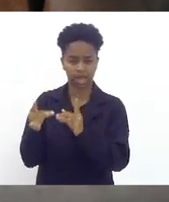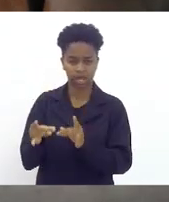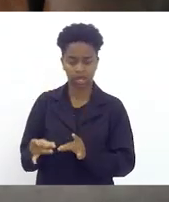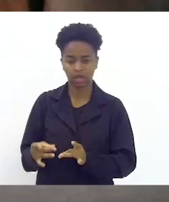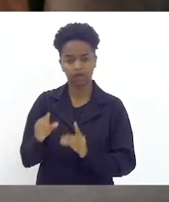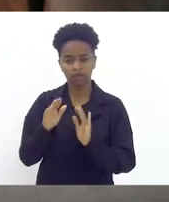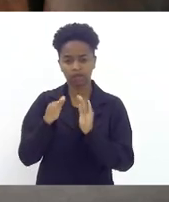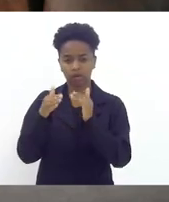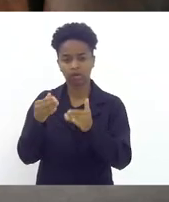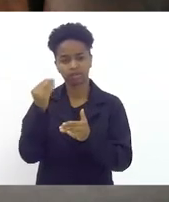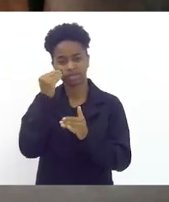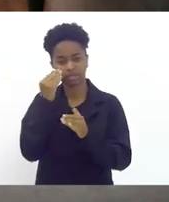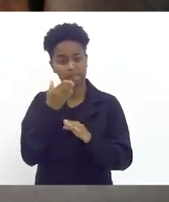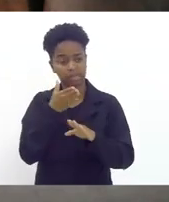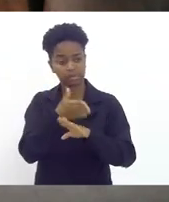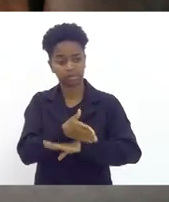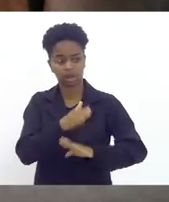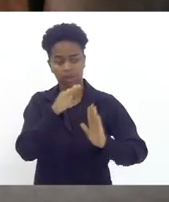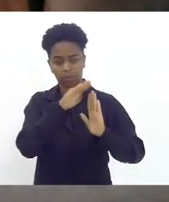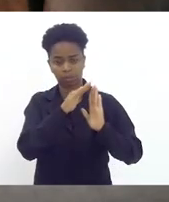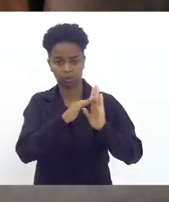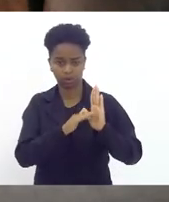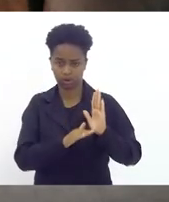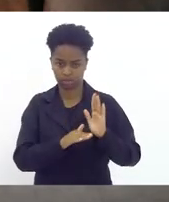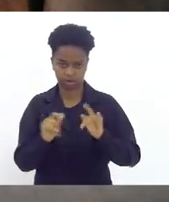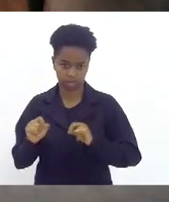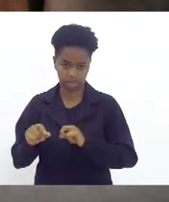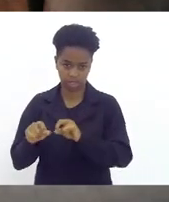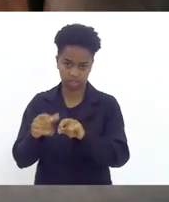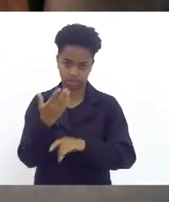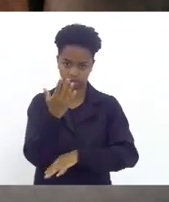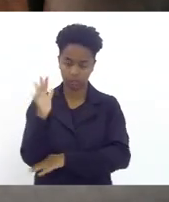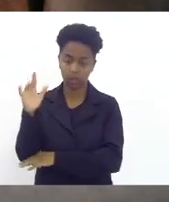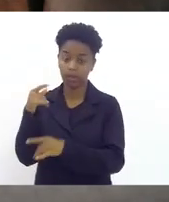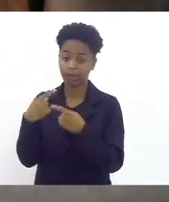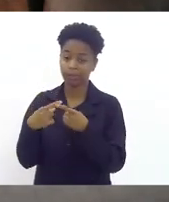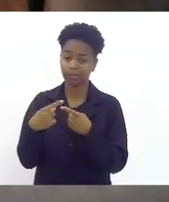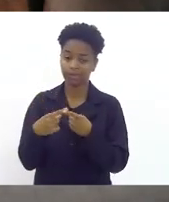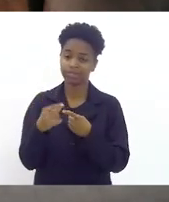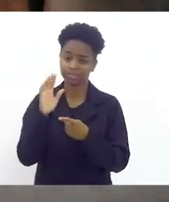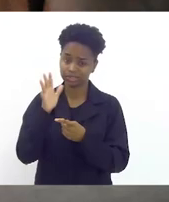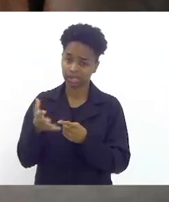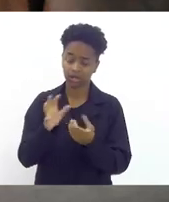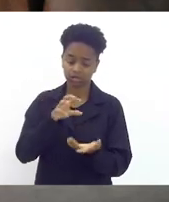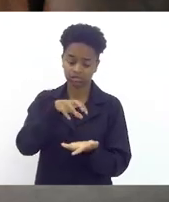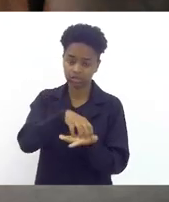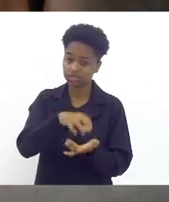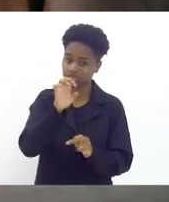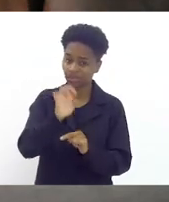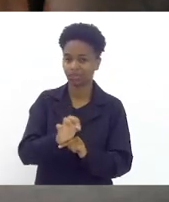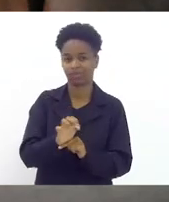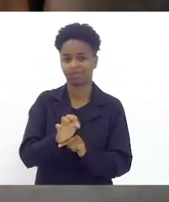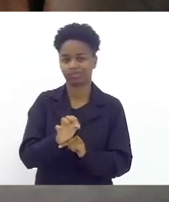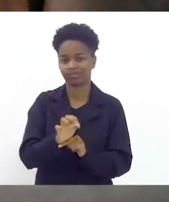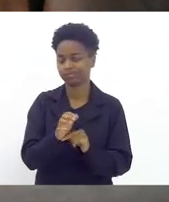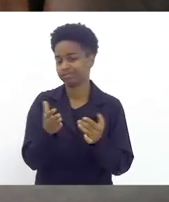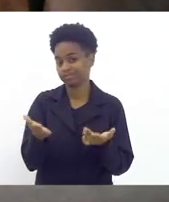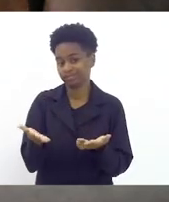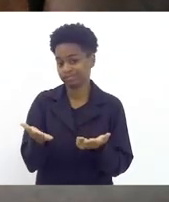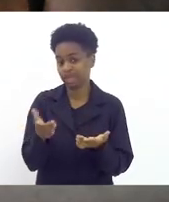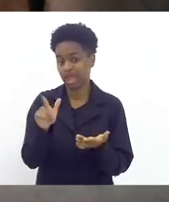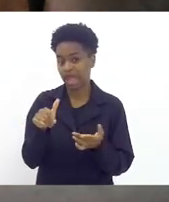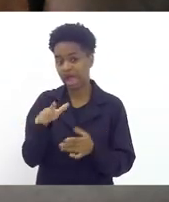estar dentro desse programa de restauração porque já que são unidades estaduais apesar de serem